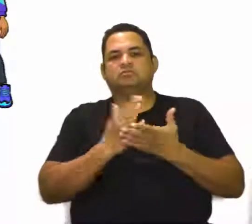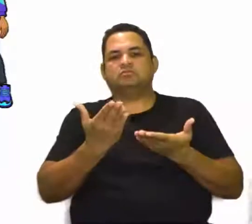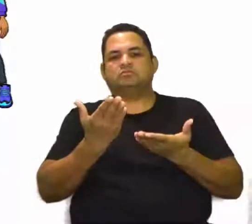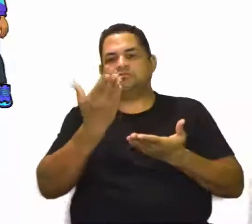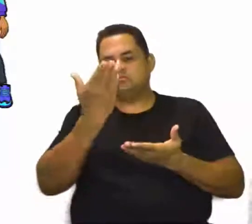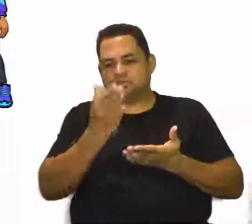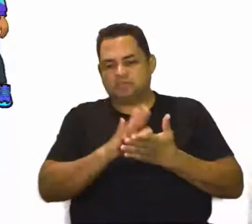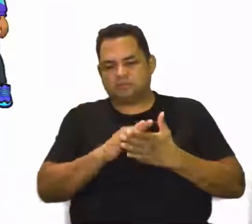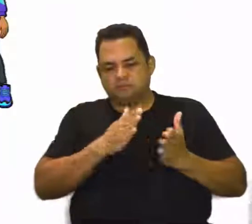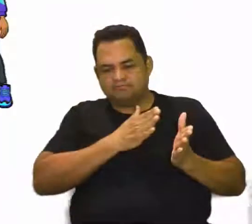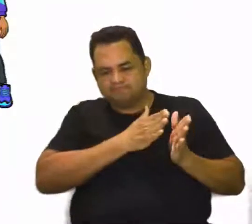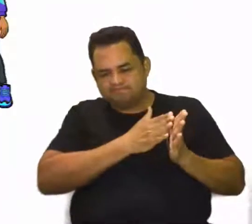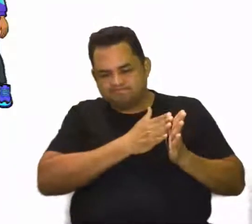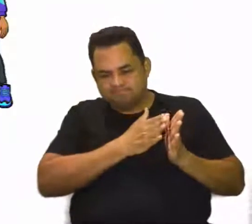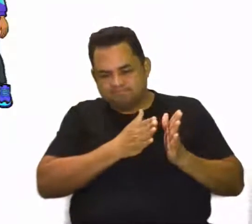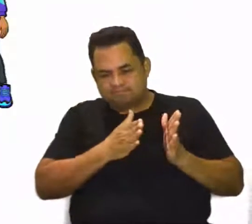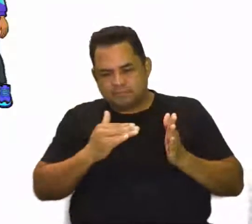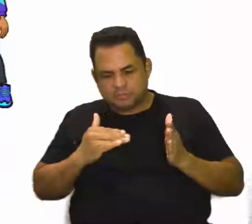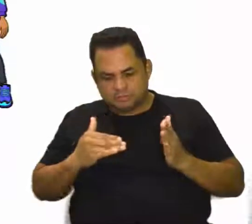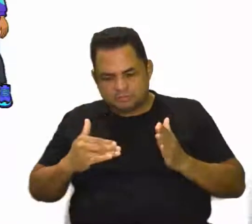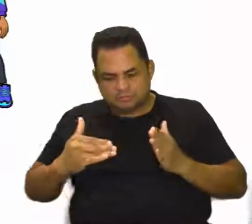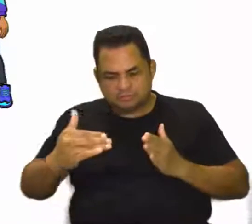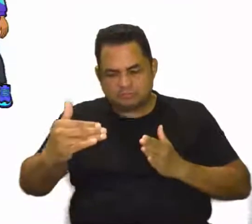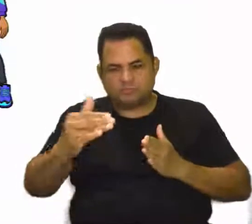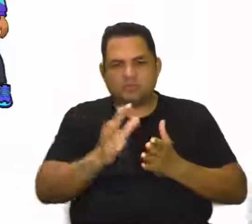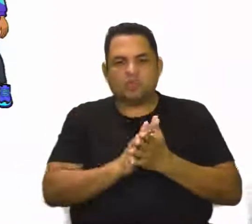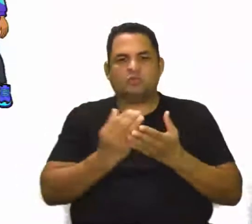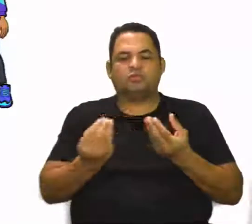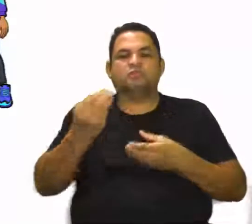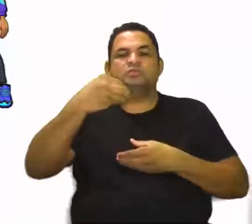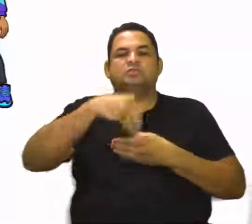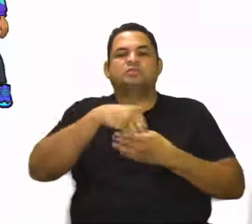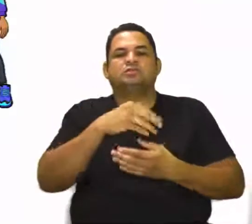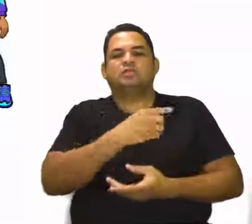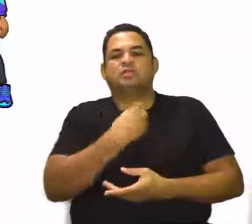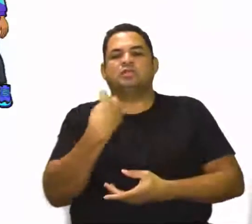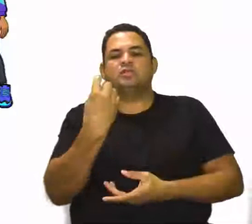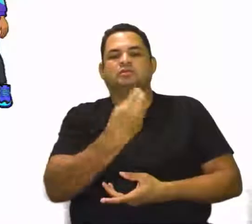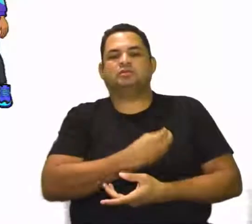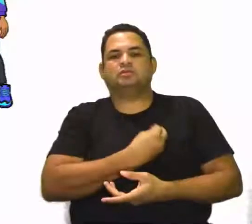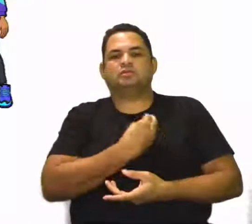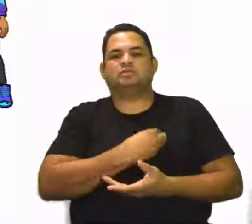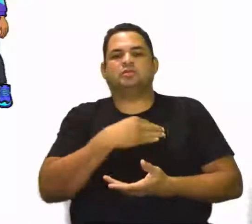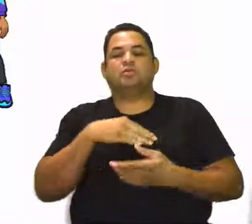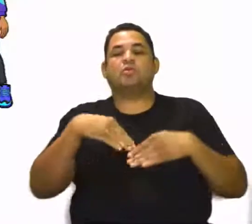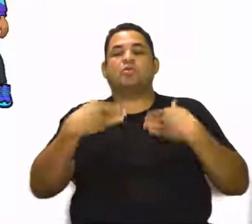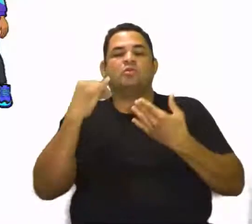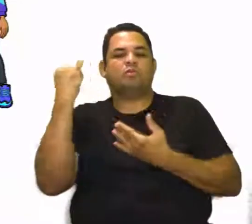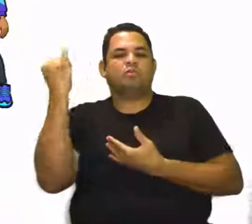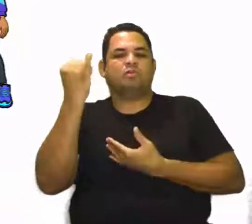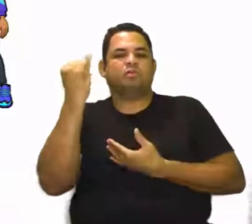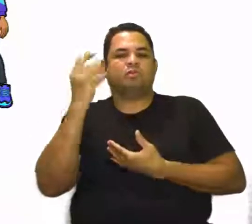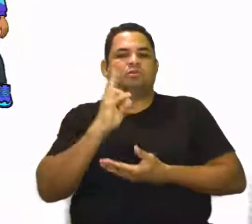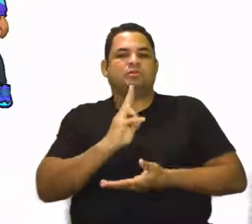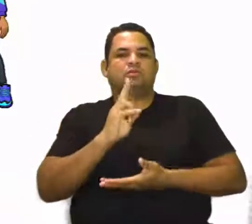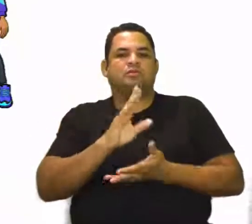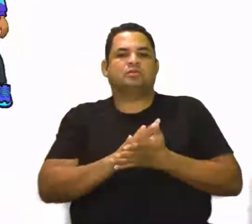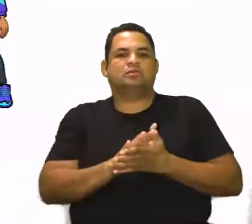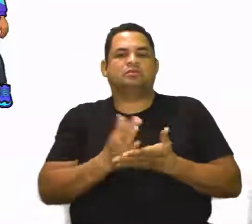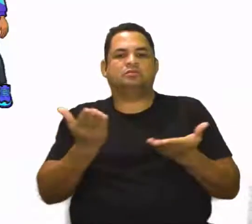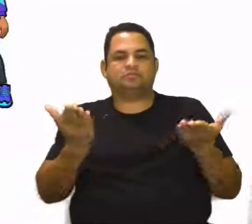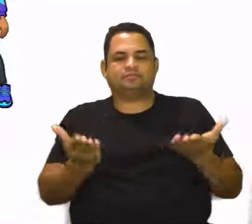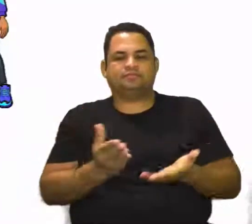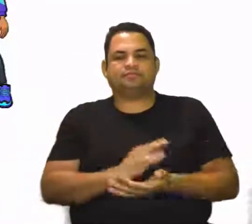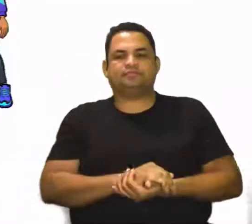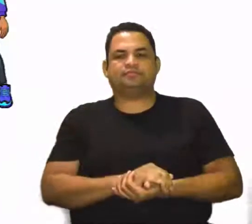ao longo dos anos, como que isso faz parte da nossa vida e qual que é a importância da gente conservar. Então a mensagem da aula